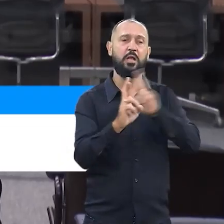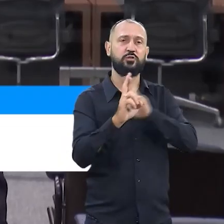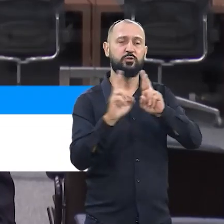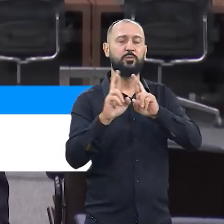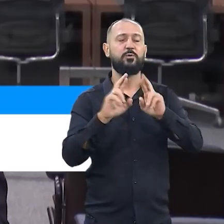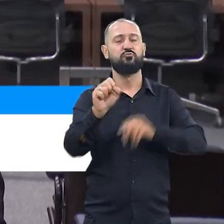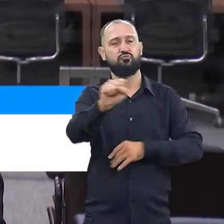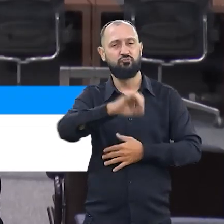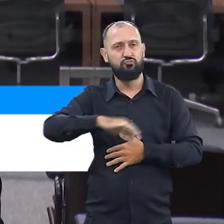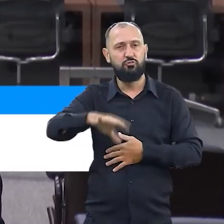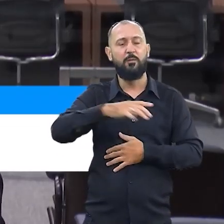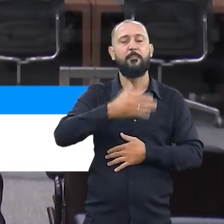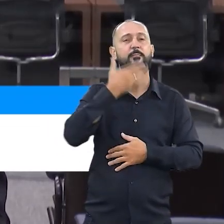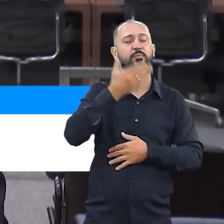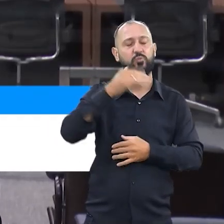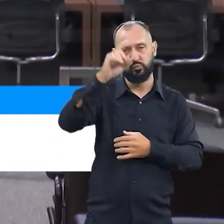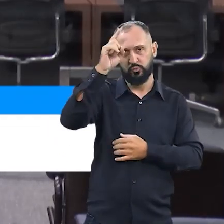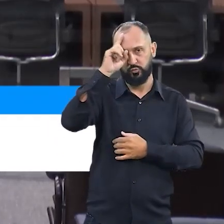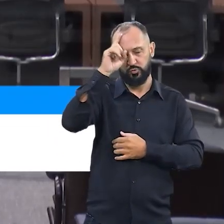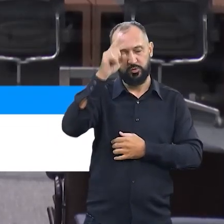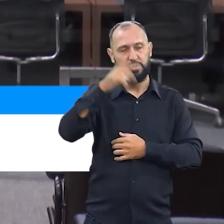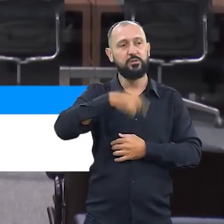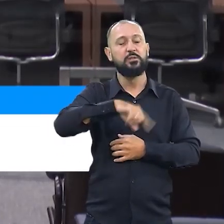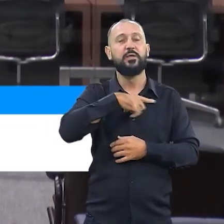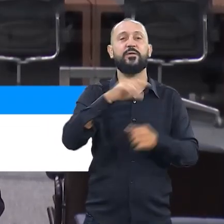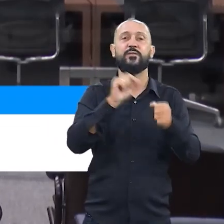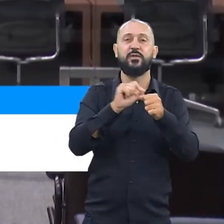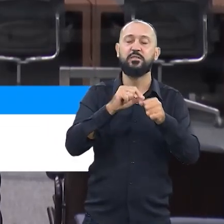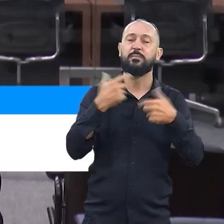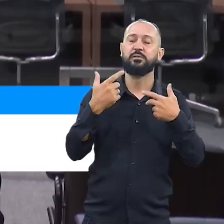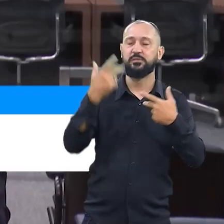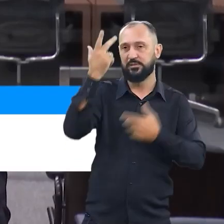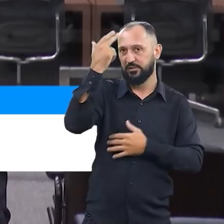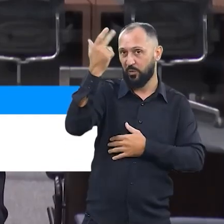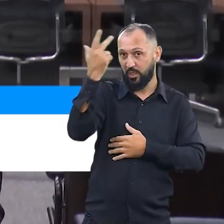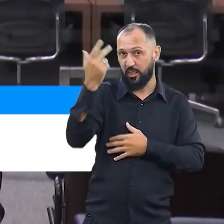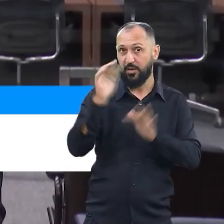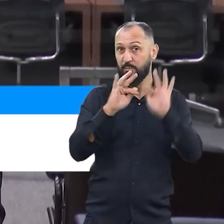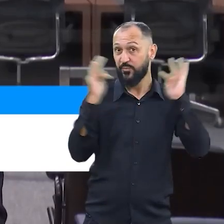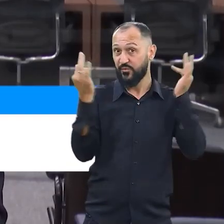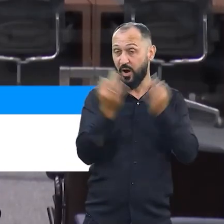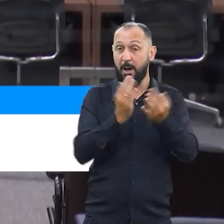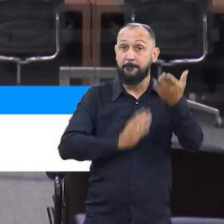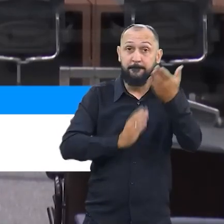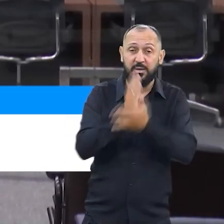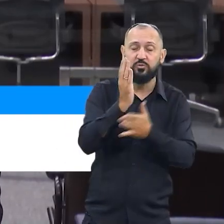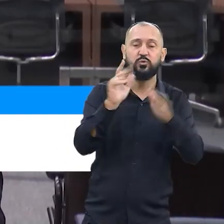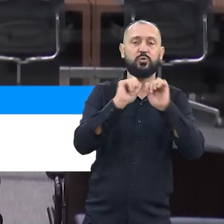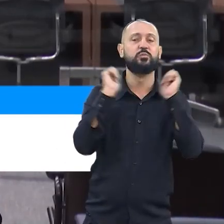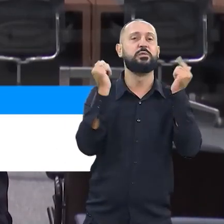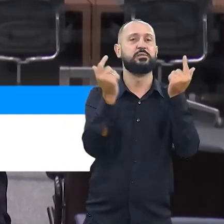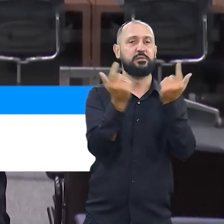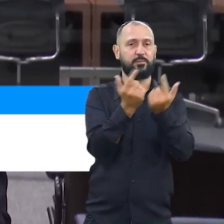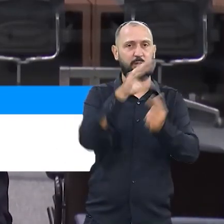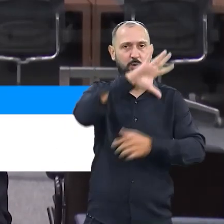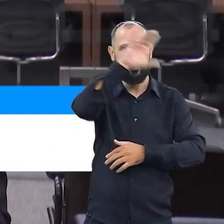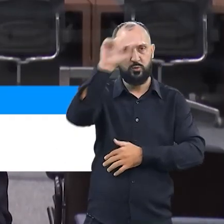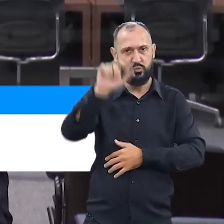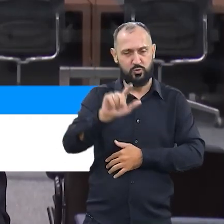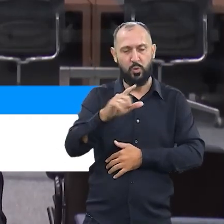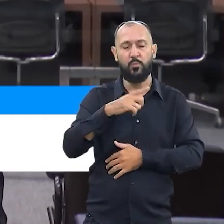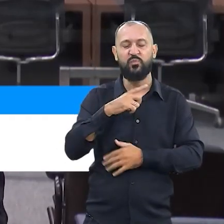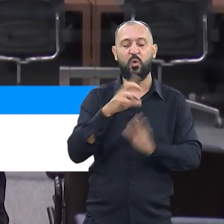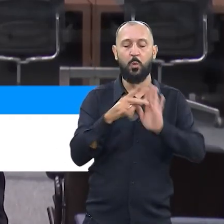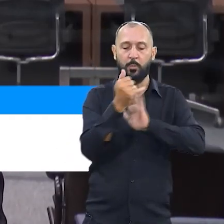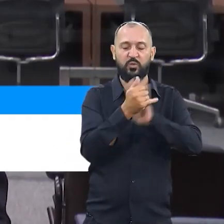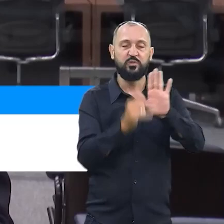comunicação e relacionamento social. Para facilitar o dia a dia dos autistas e trazer mais tranquilidade para as famílias, foi aprovado na Assembleia